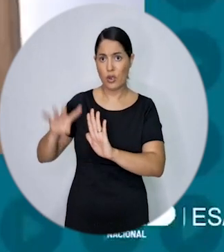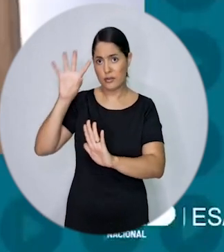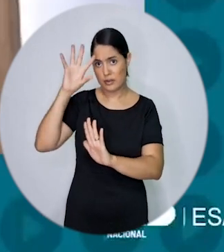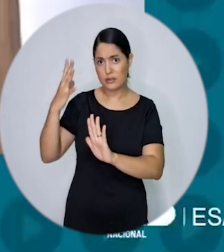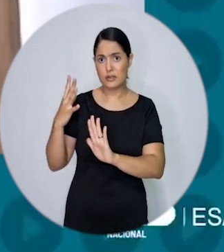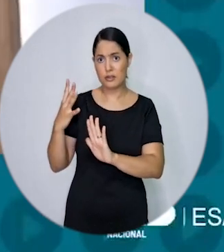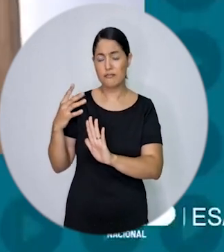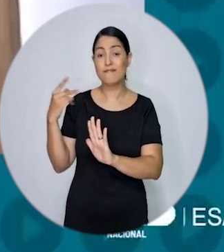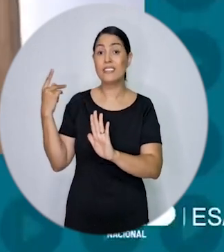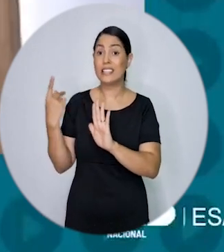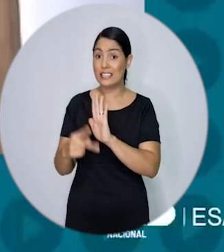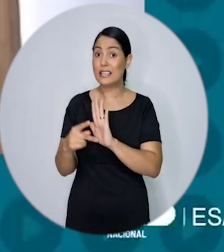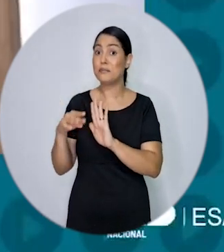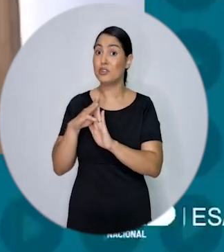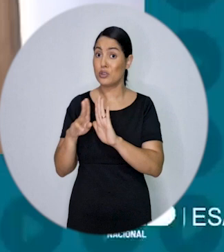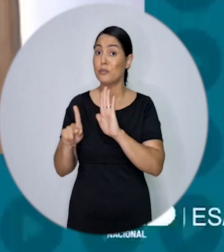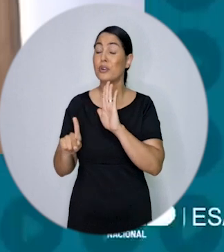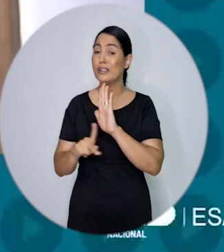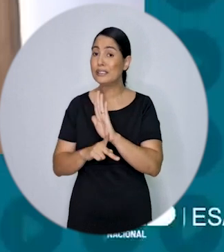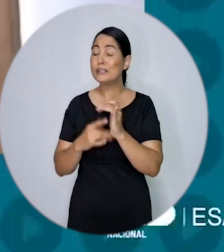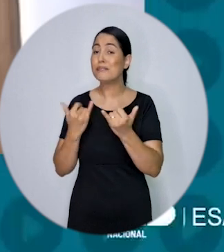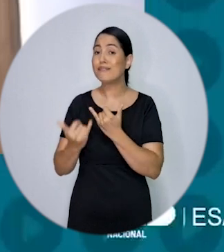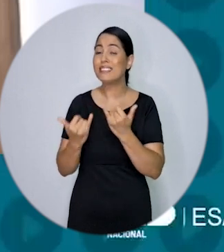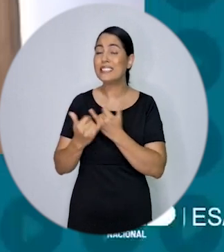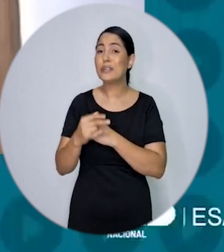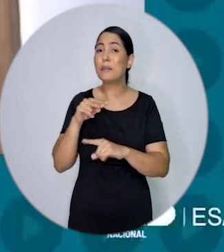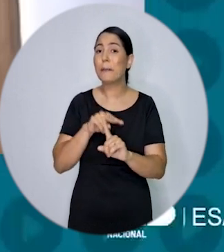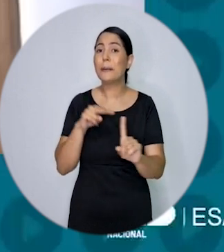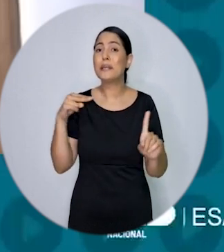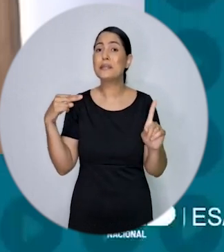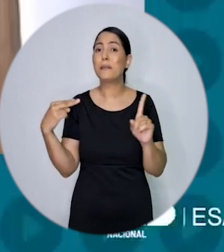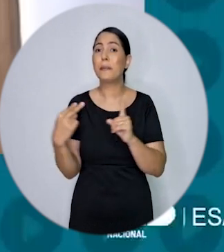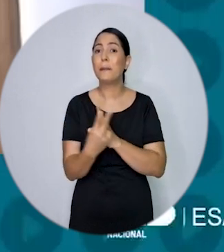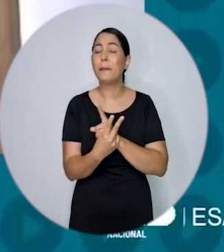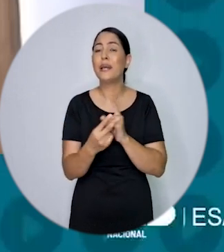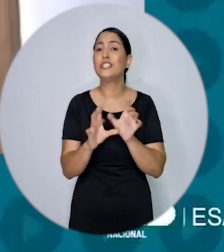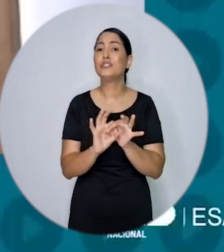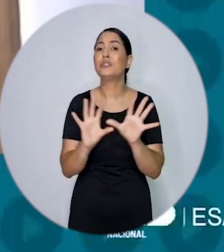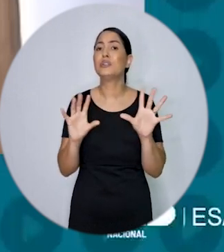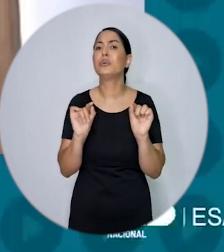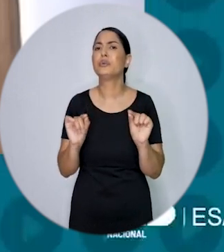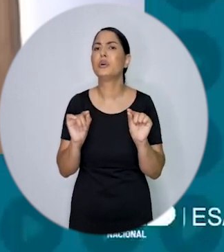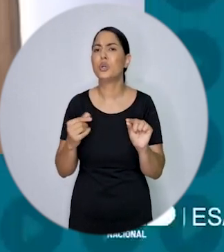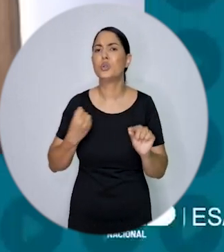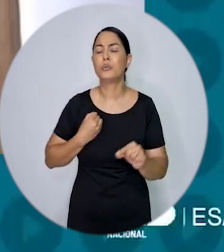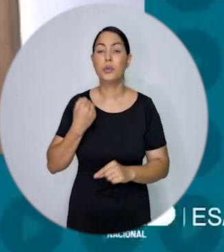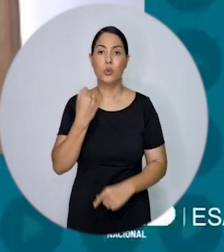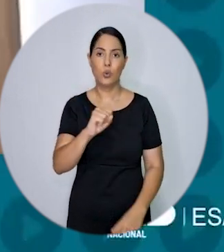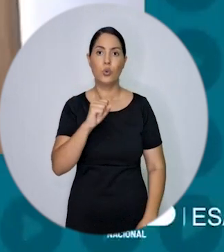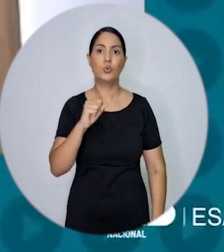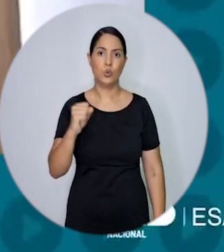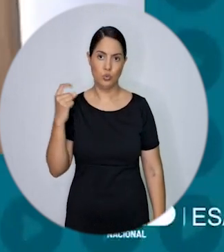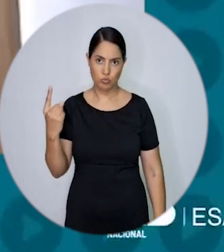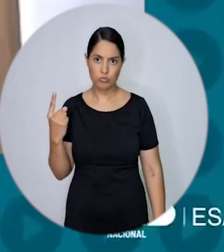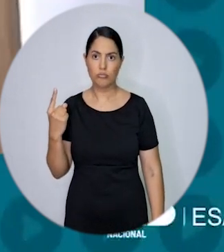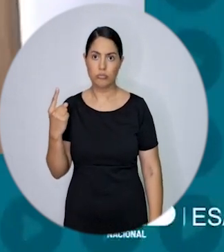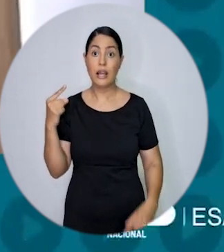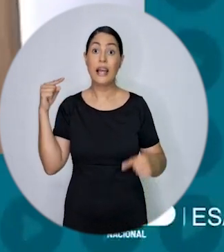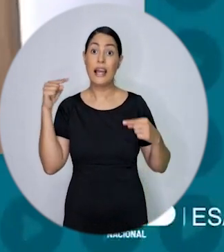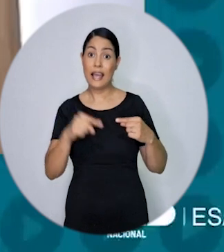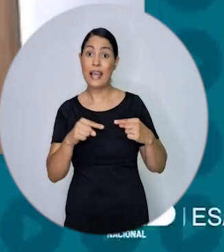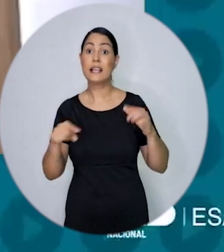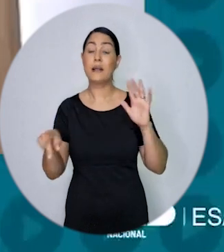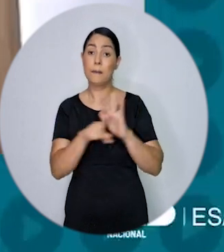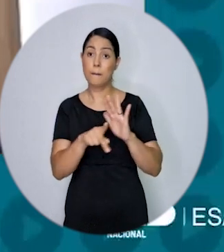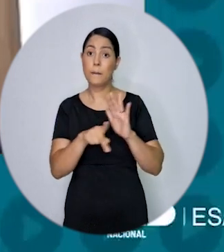uma feição muito, digamos assim, libertária, que foi a medida provisória 881, né? Conhecida